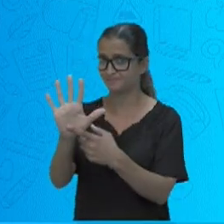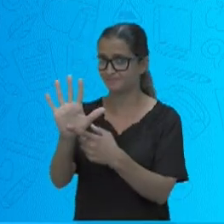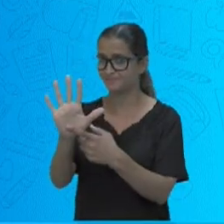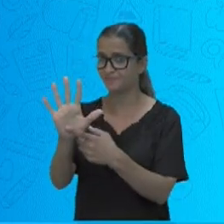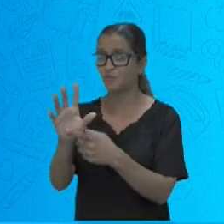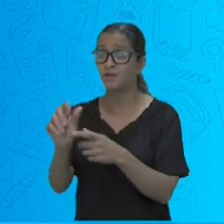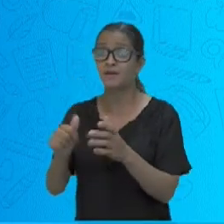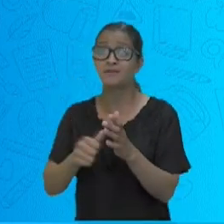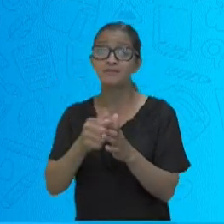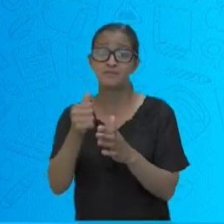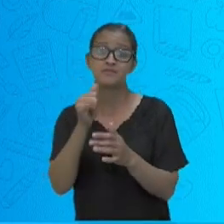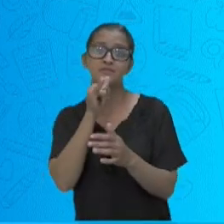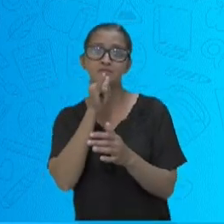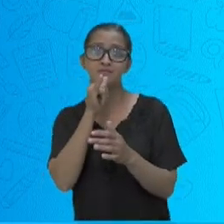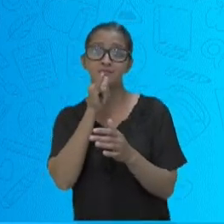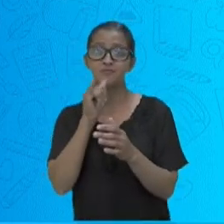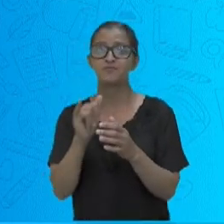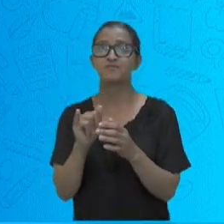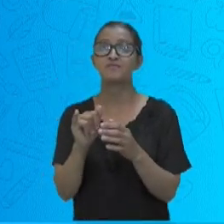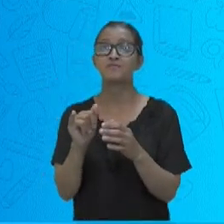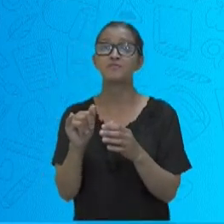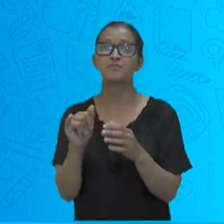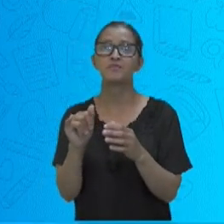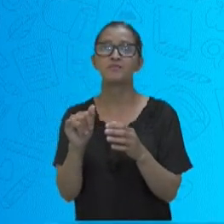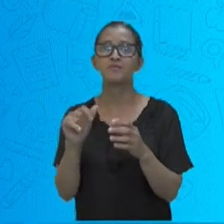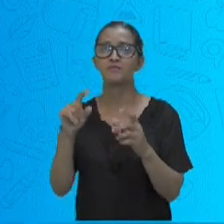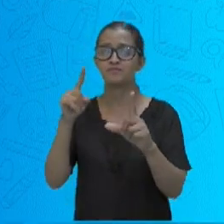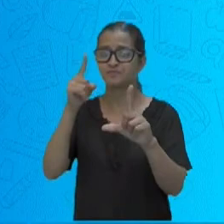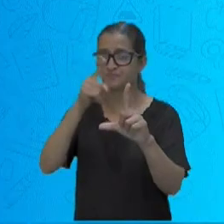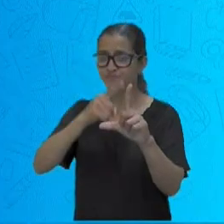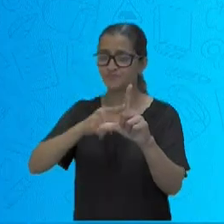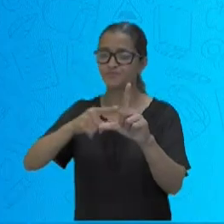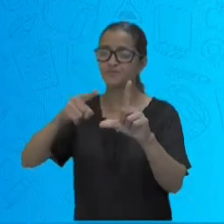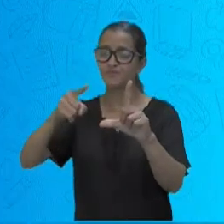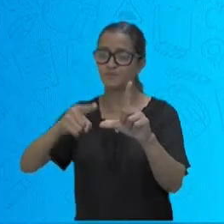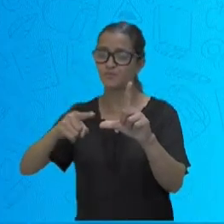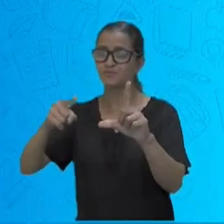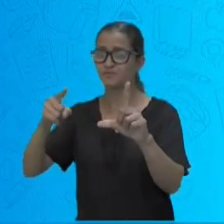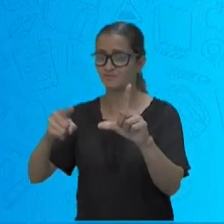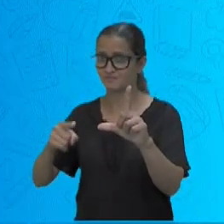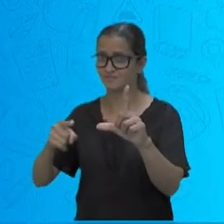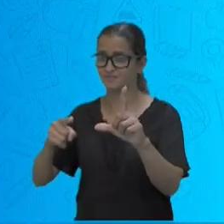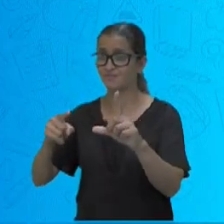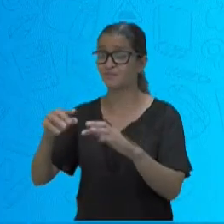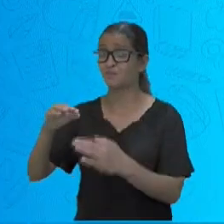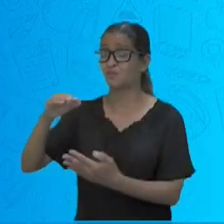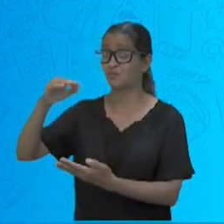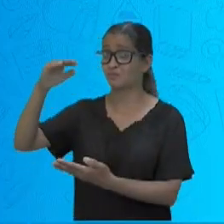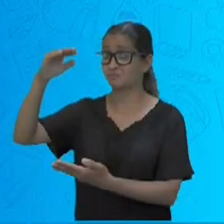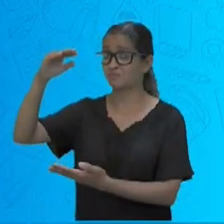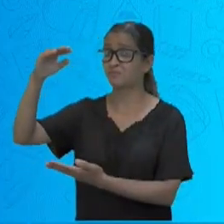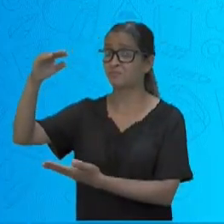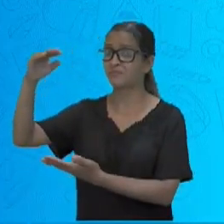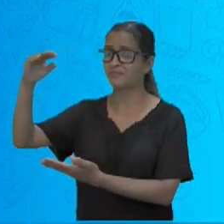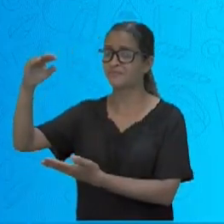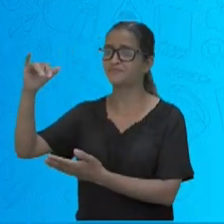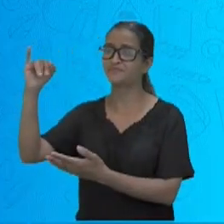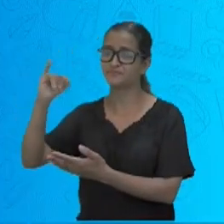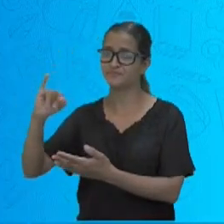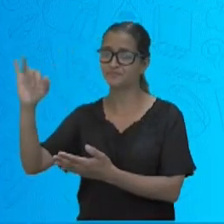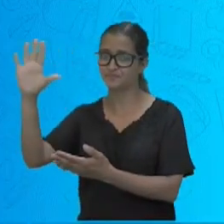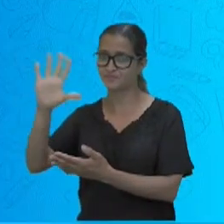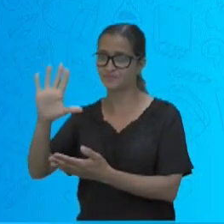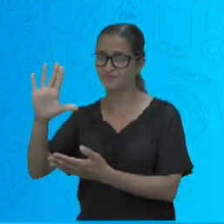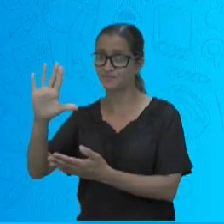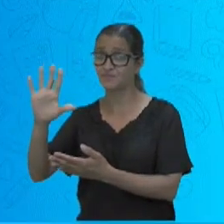O primeiro que nós vamos ver aqui agora, ele se chama gráfico de coluna. Os gráficos de coluna são